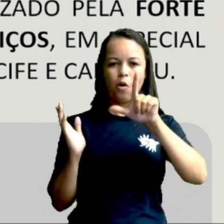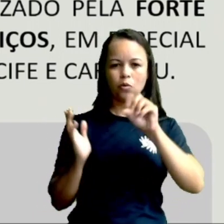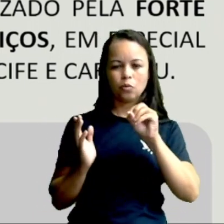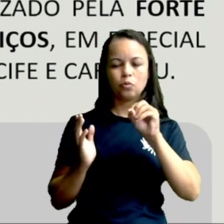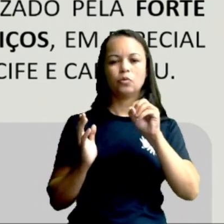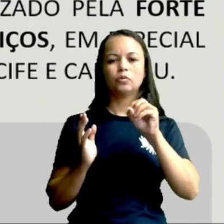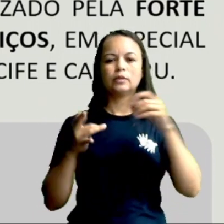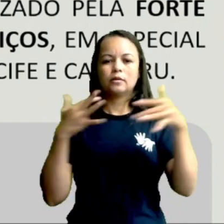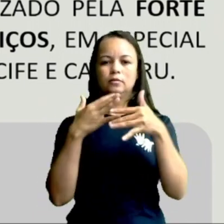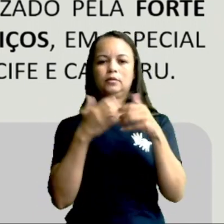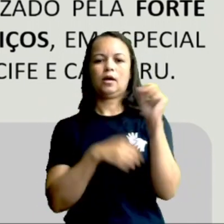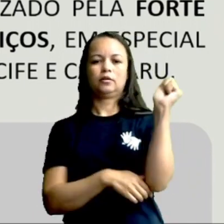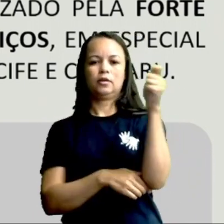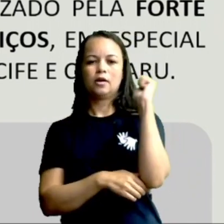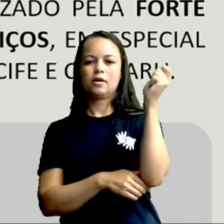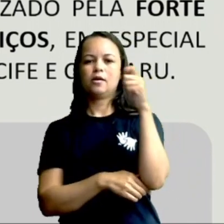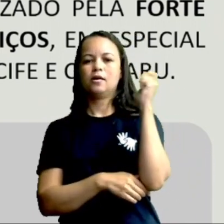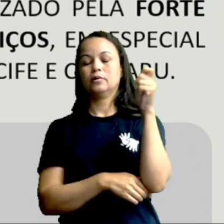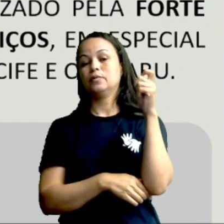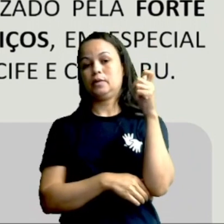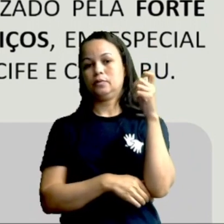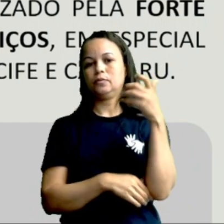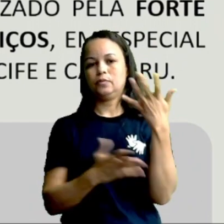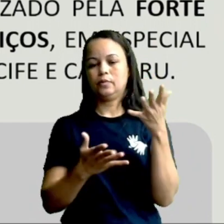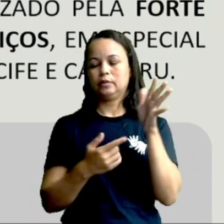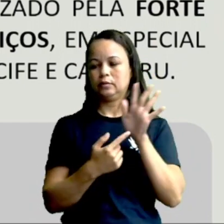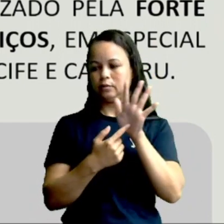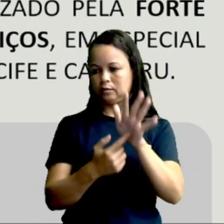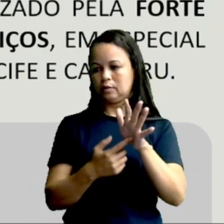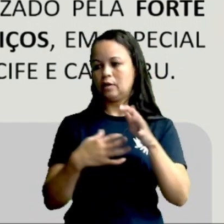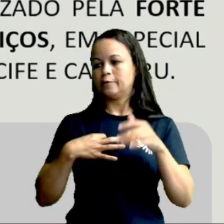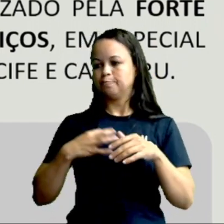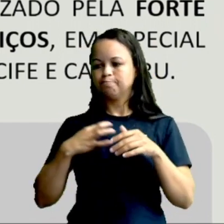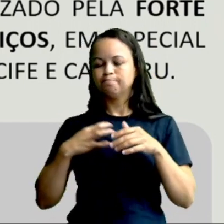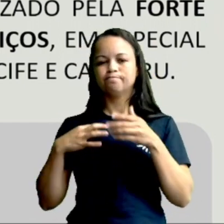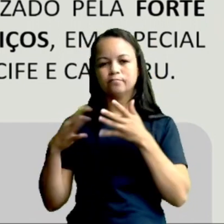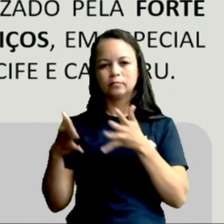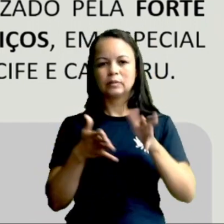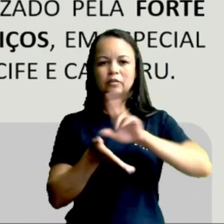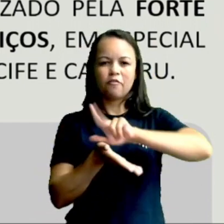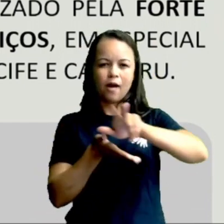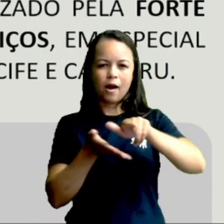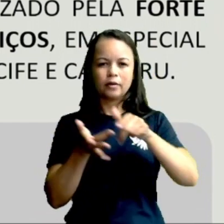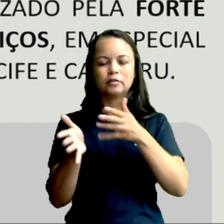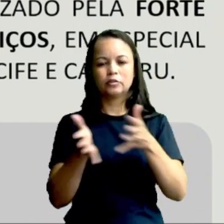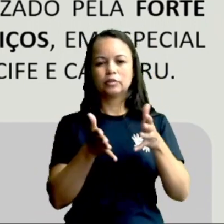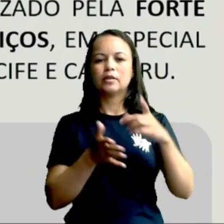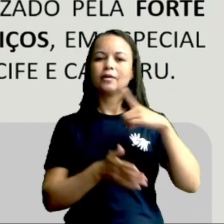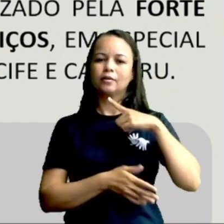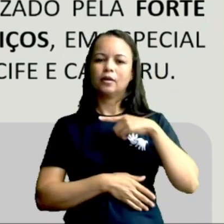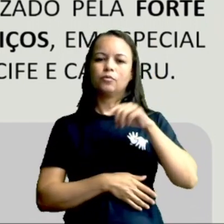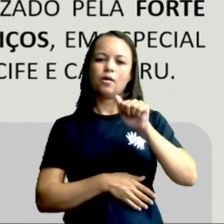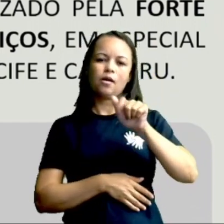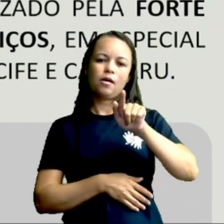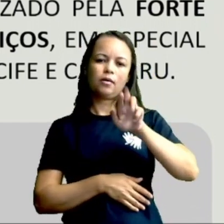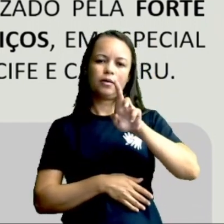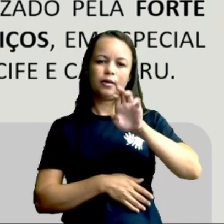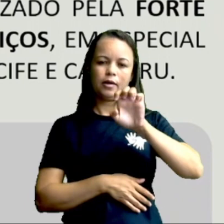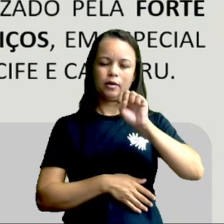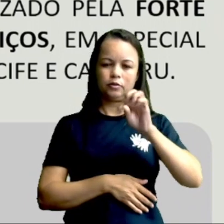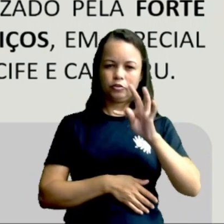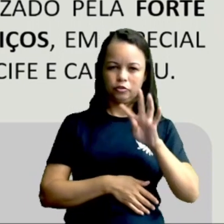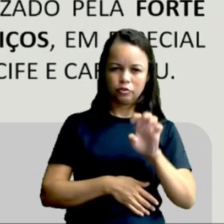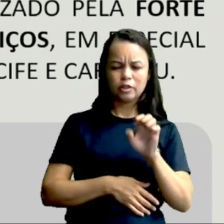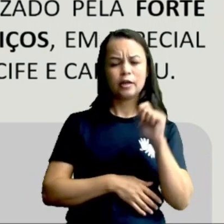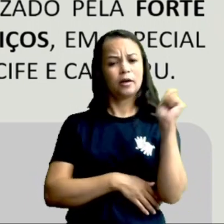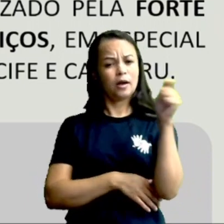né, dessas fábricas de roupas, desse setor têxtil que tem no agreste. Aí eu vou ter, além de Caruaru, eu tenho também